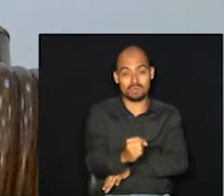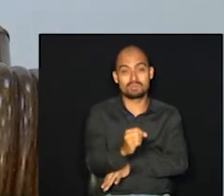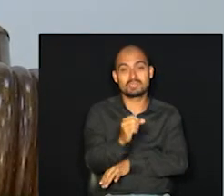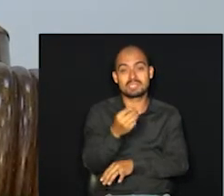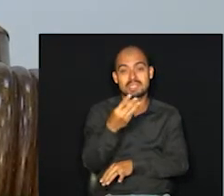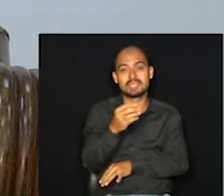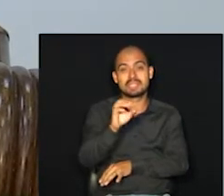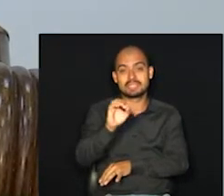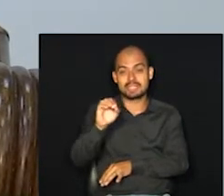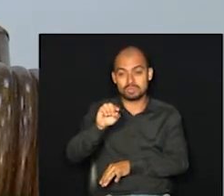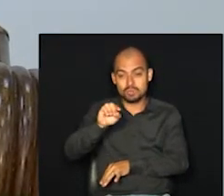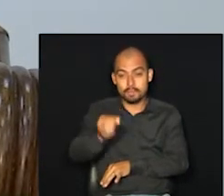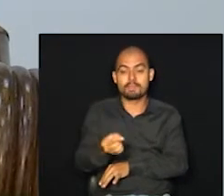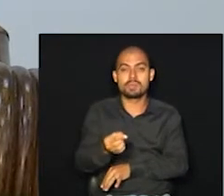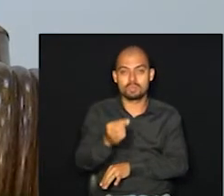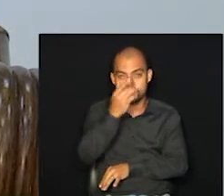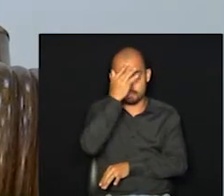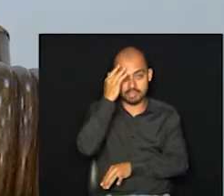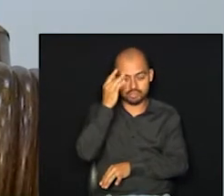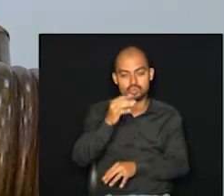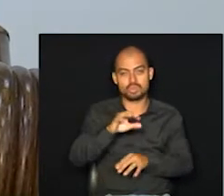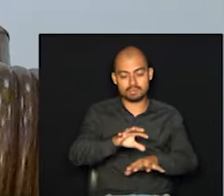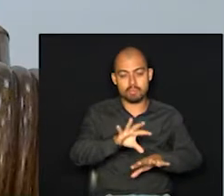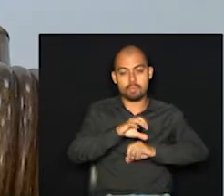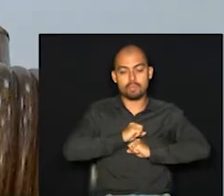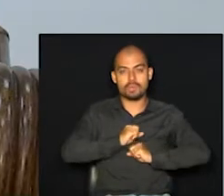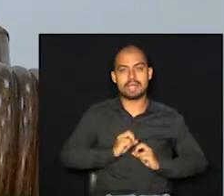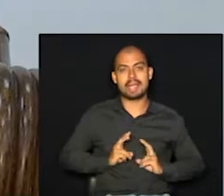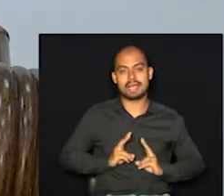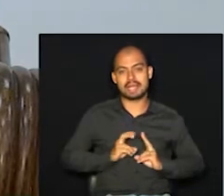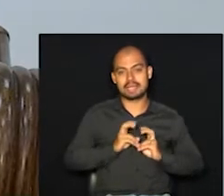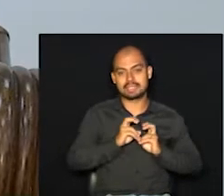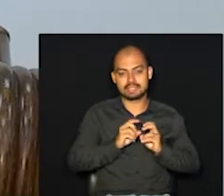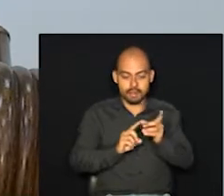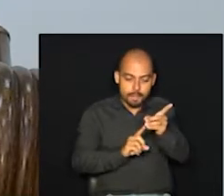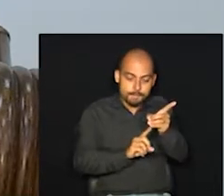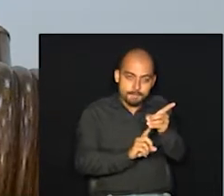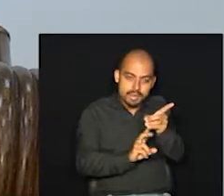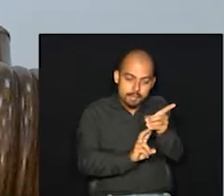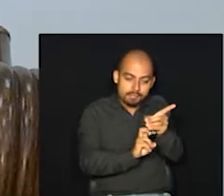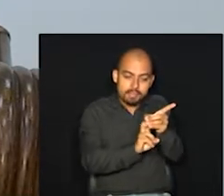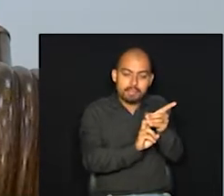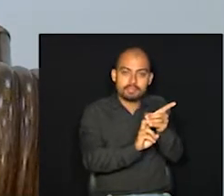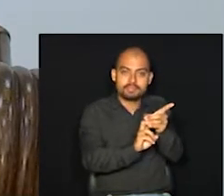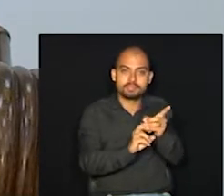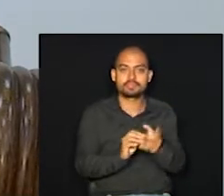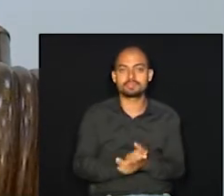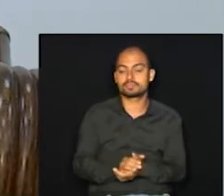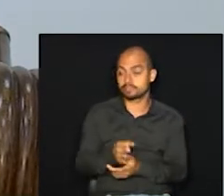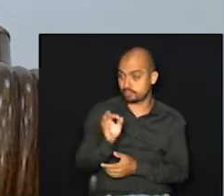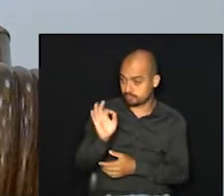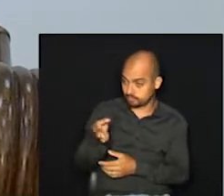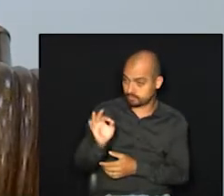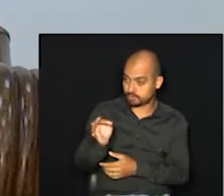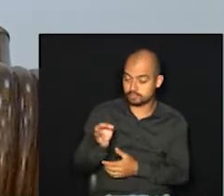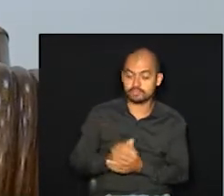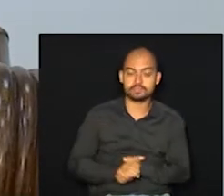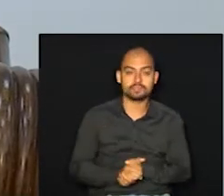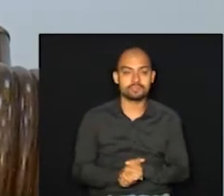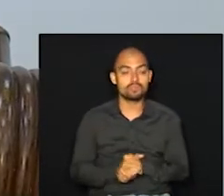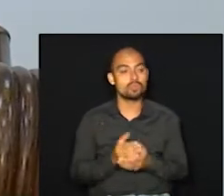1.300.000 novos casos, não é, de câncer de próstata no mundo inteiro. Exatamente. Hoje, o que a gente está fazendo